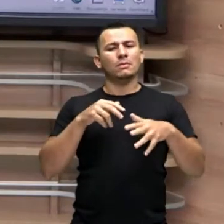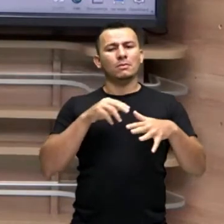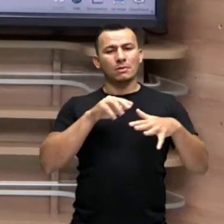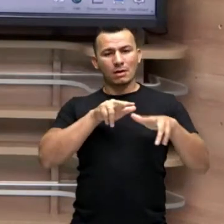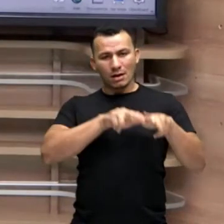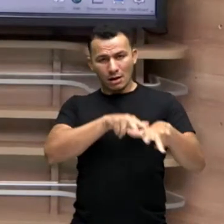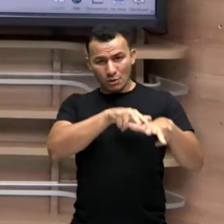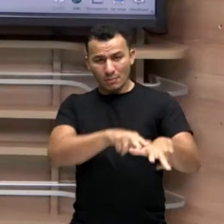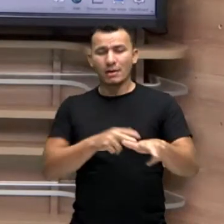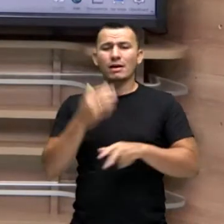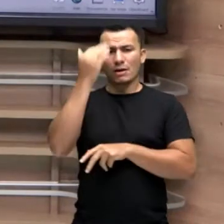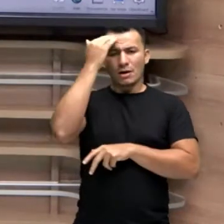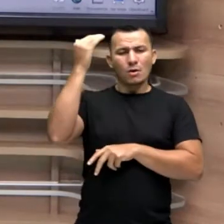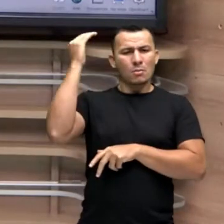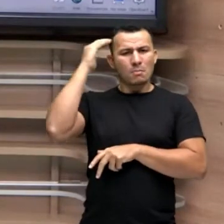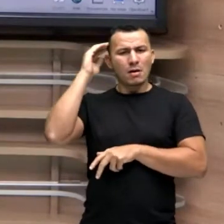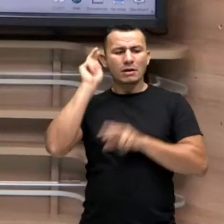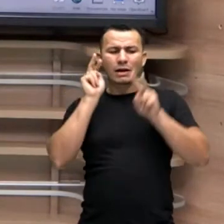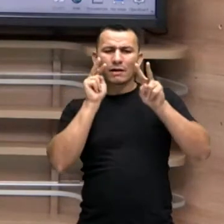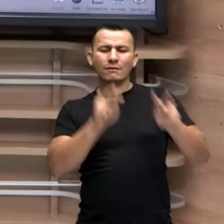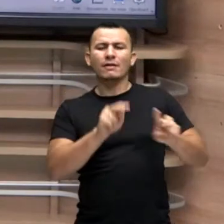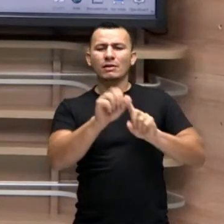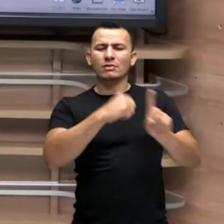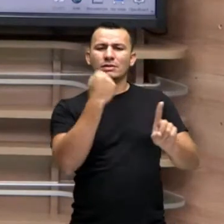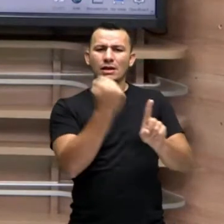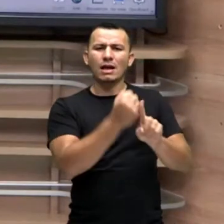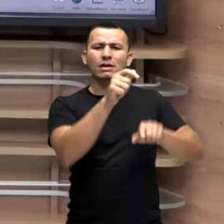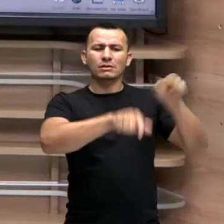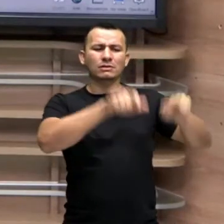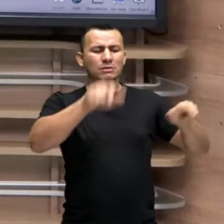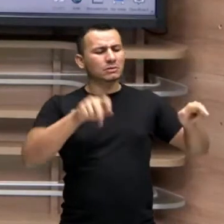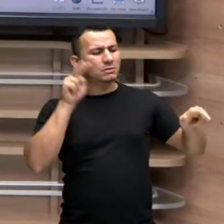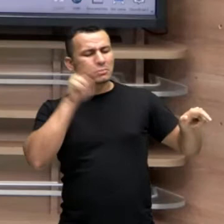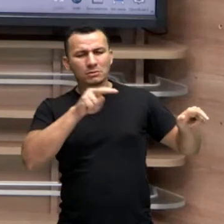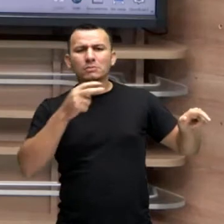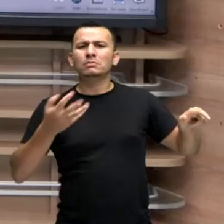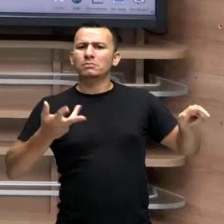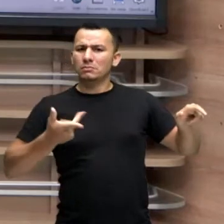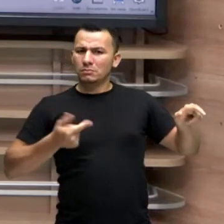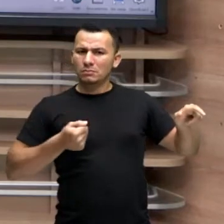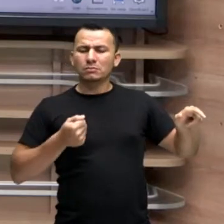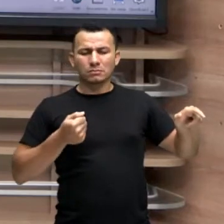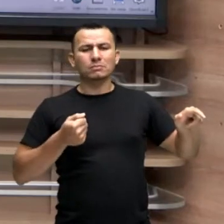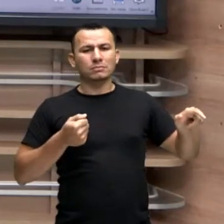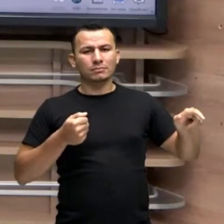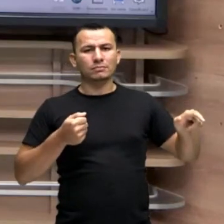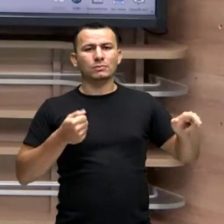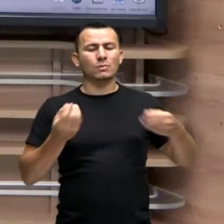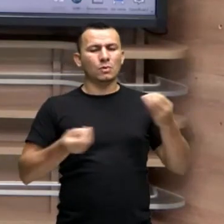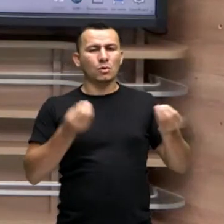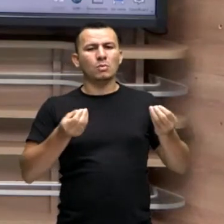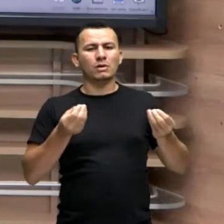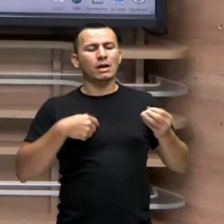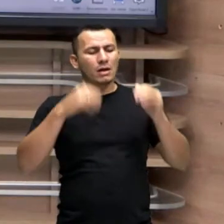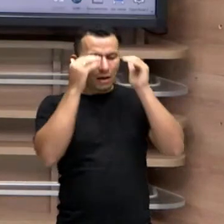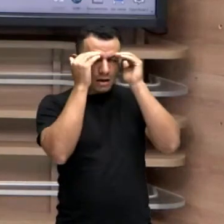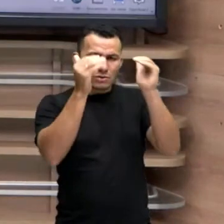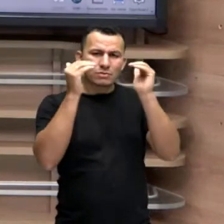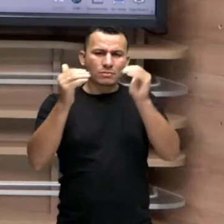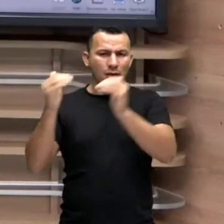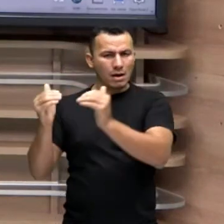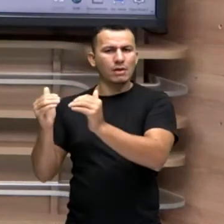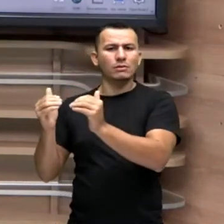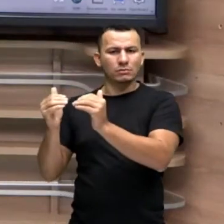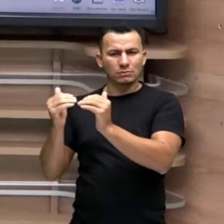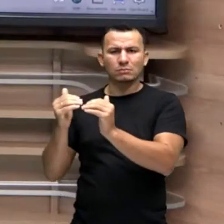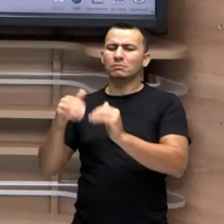olha para a humanidade olha para as relações humanas Olha também para essa peça dimensão do respeito